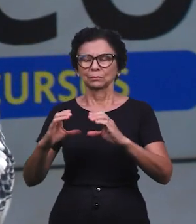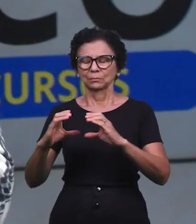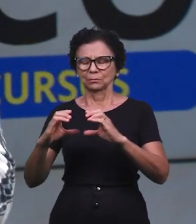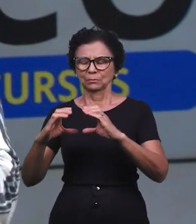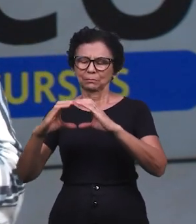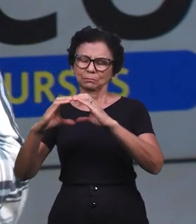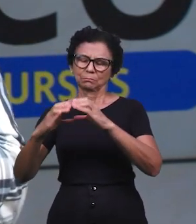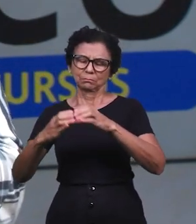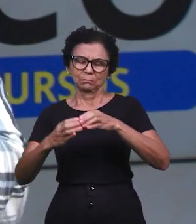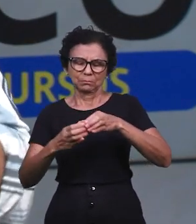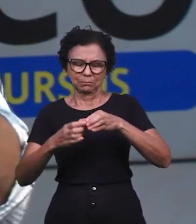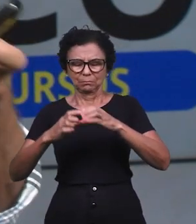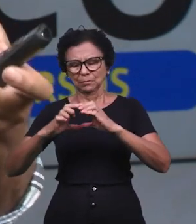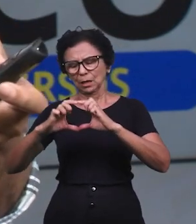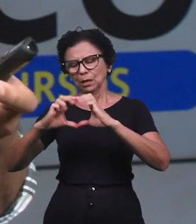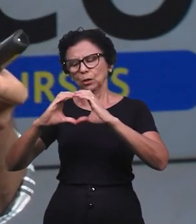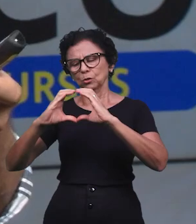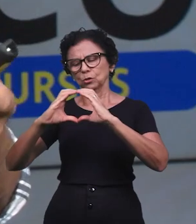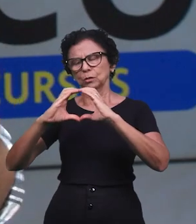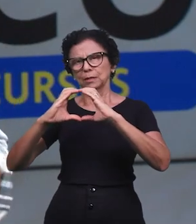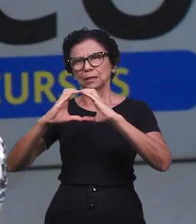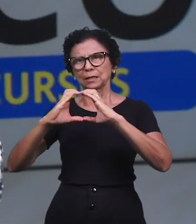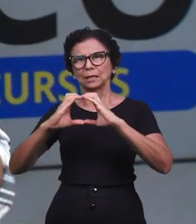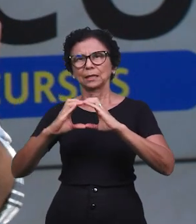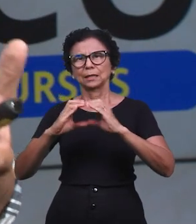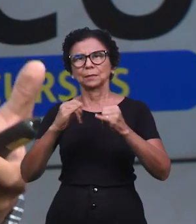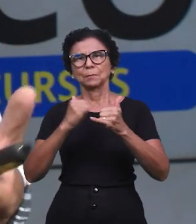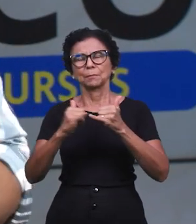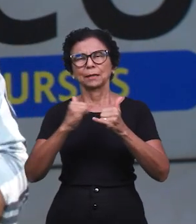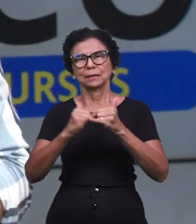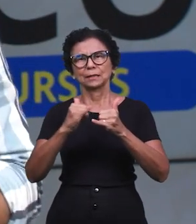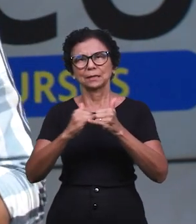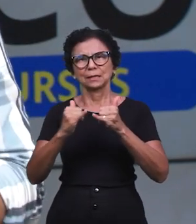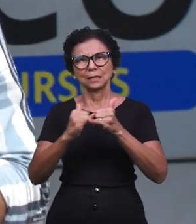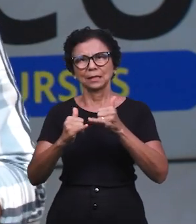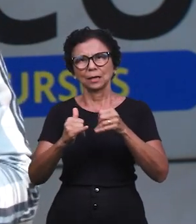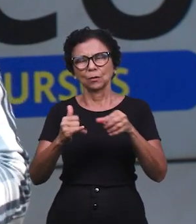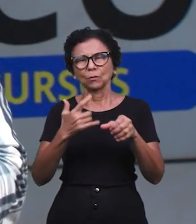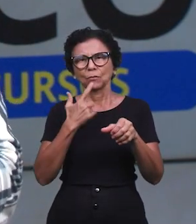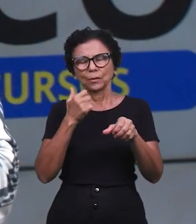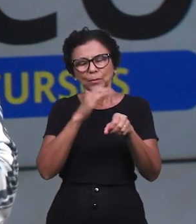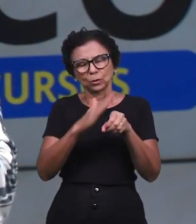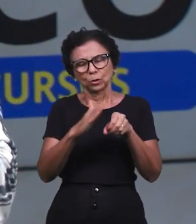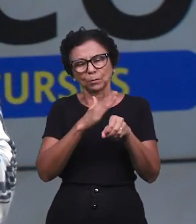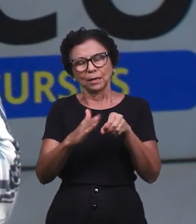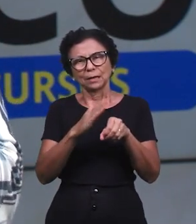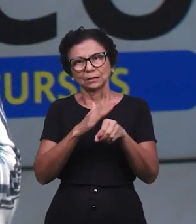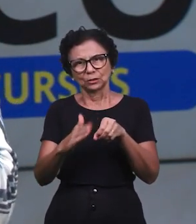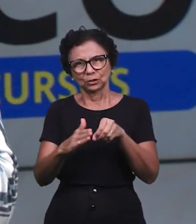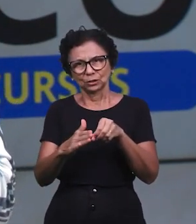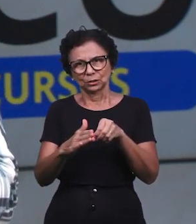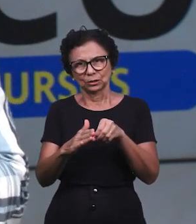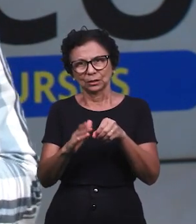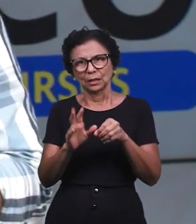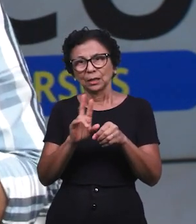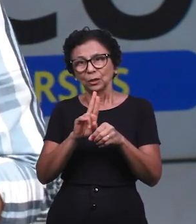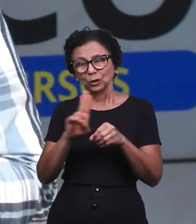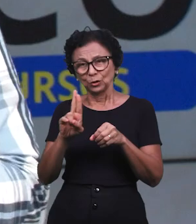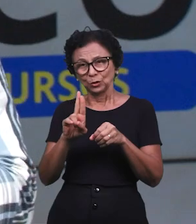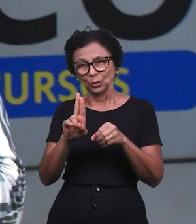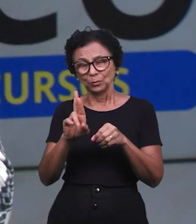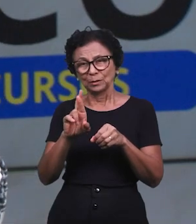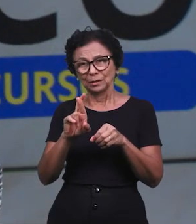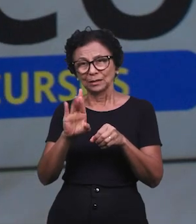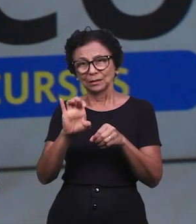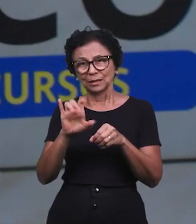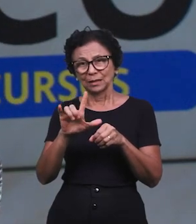né? E essa técnica se tornou bem conhecida no mundo dos concursos por causa desse reloginho em